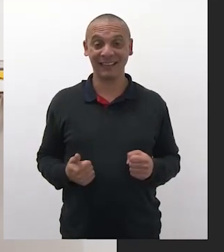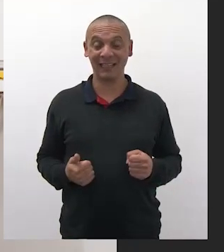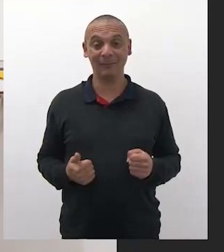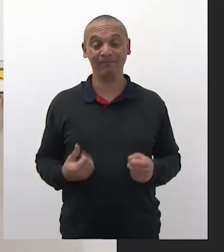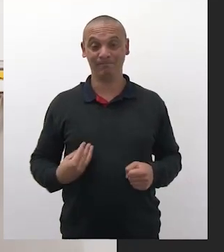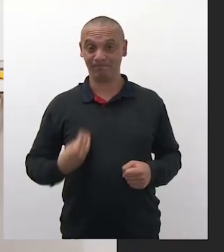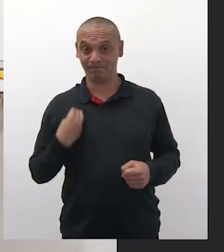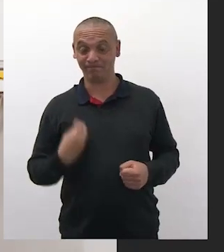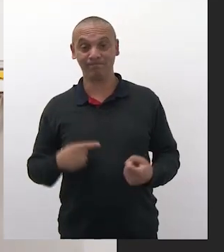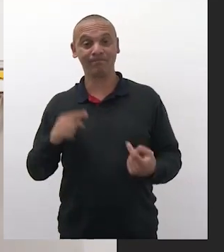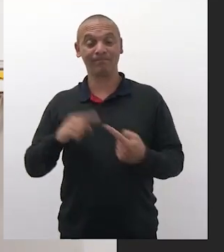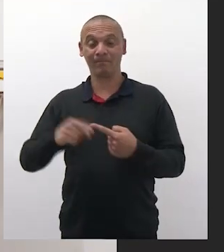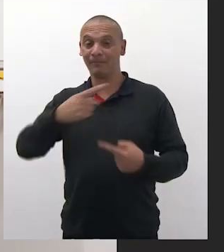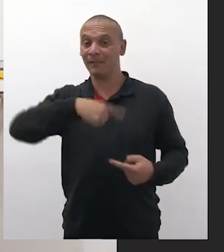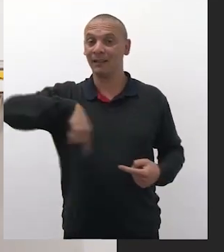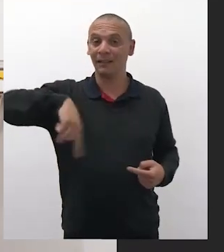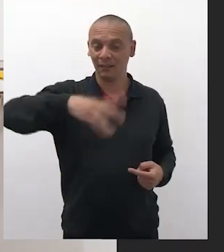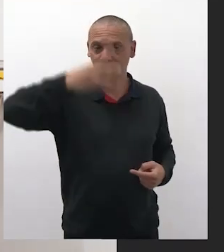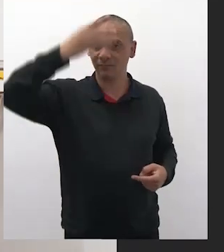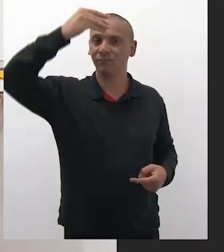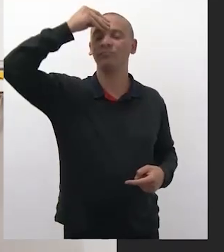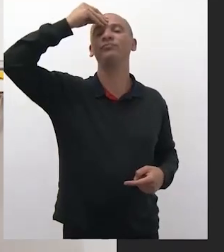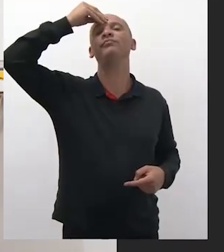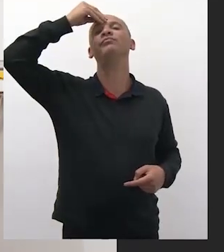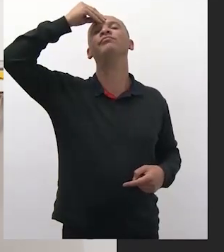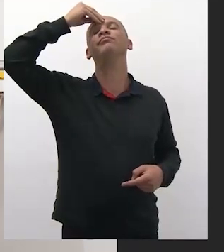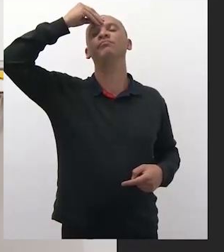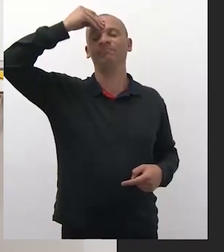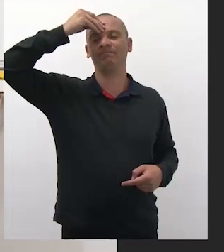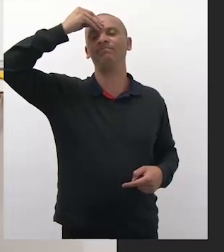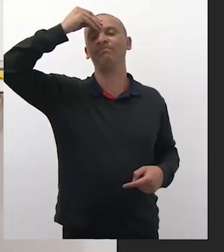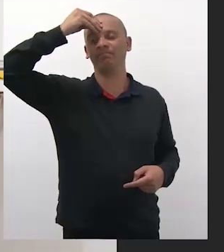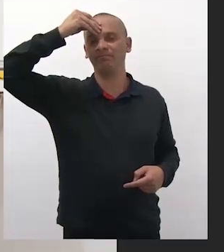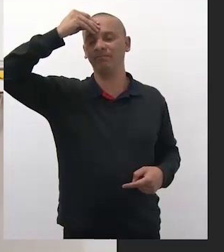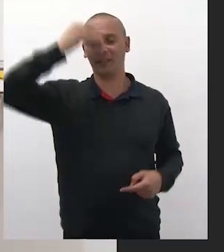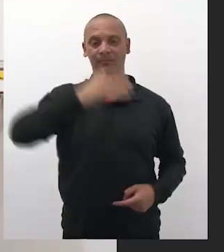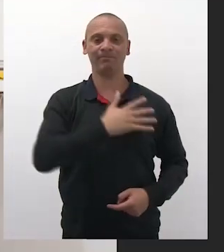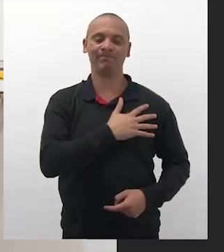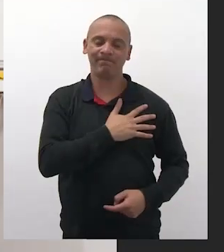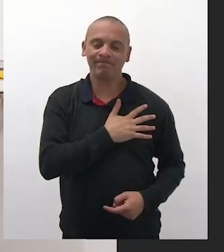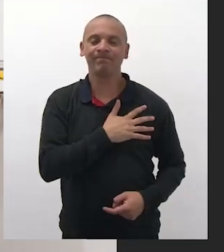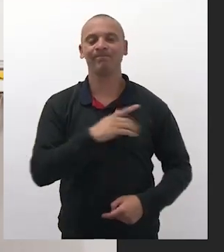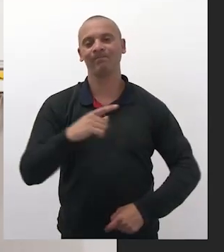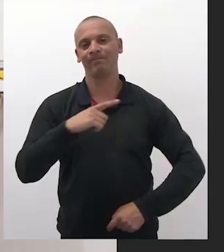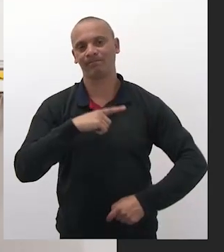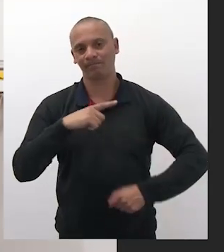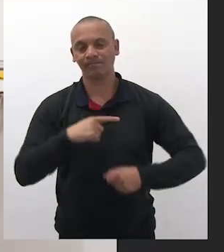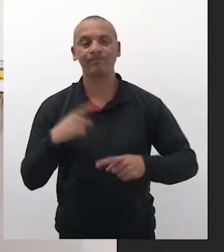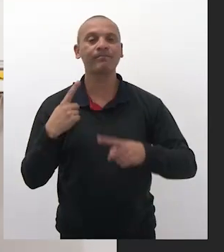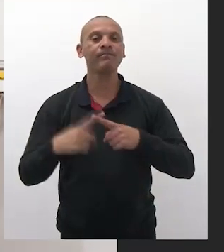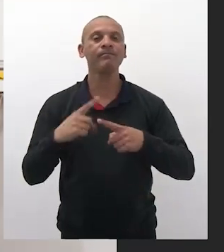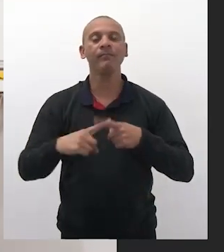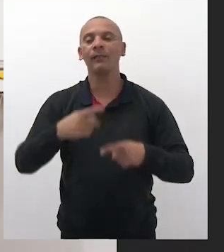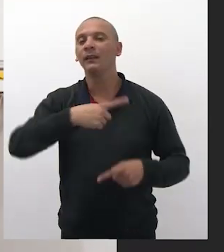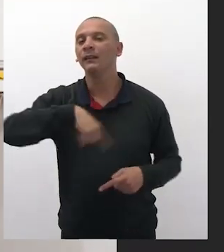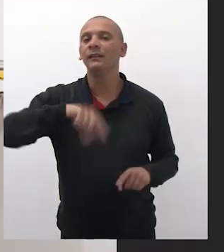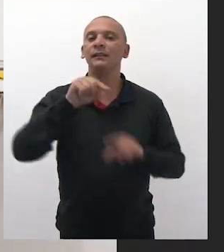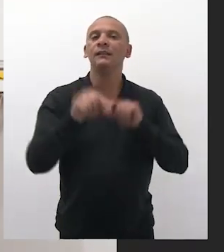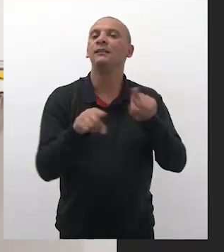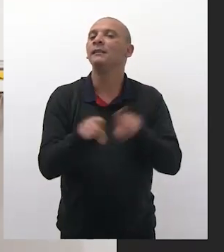assim que a gente guarda, né? Nem é na memória, é no coração, porque fica, né?